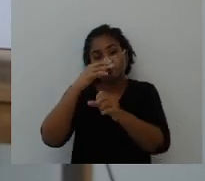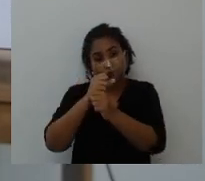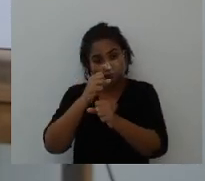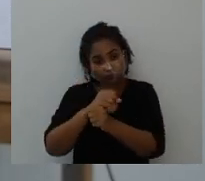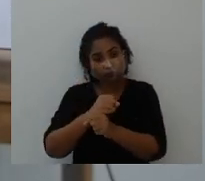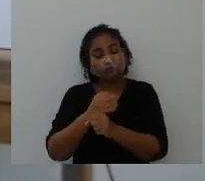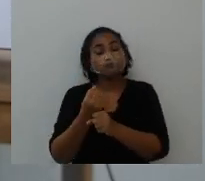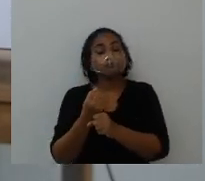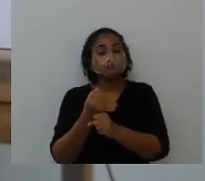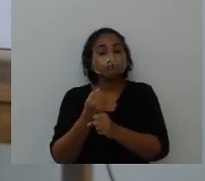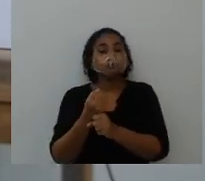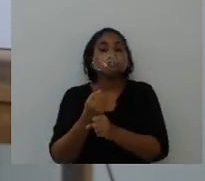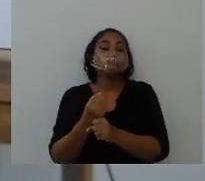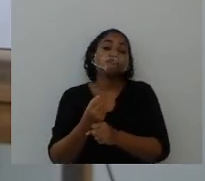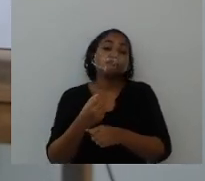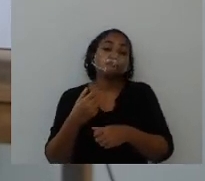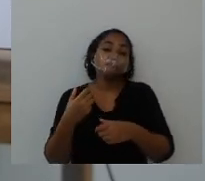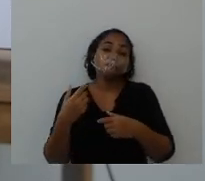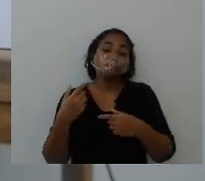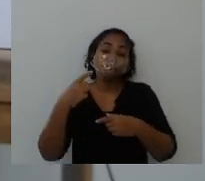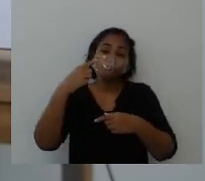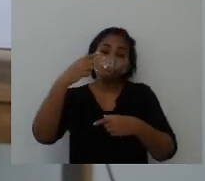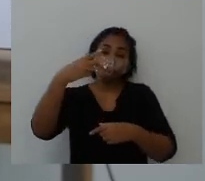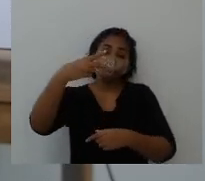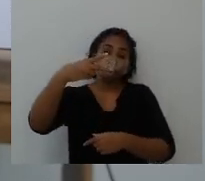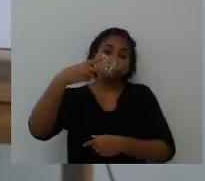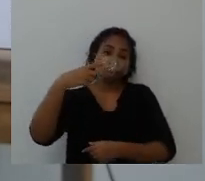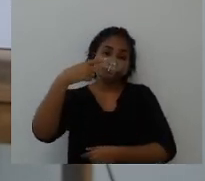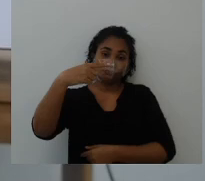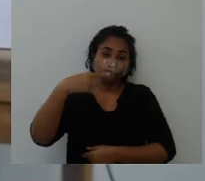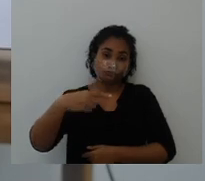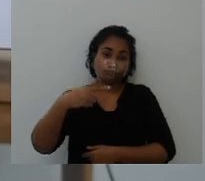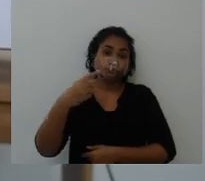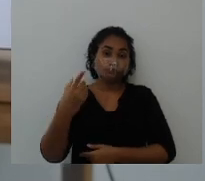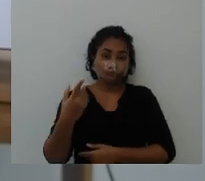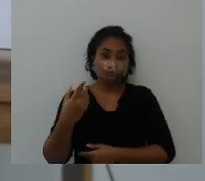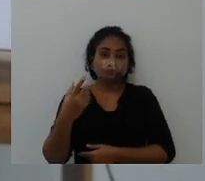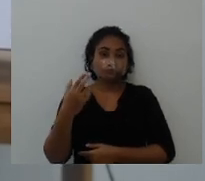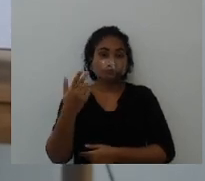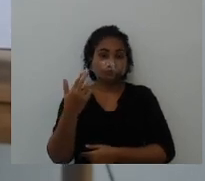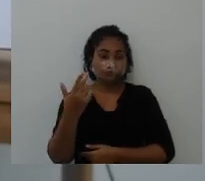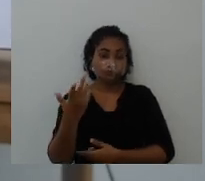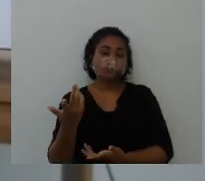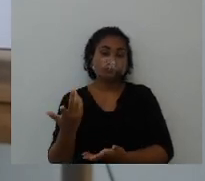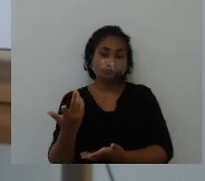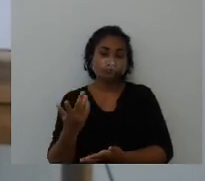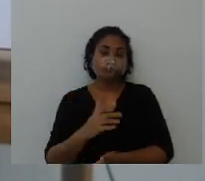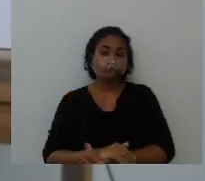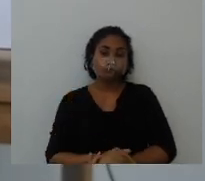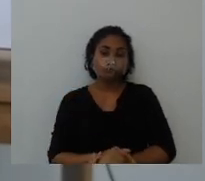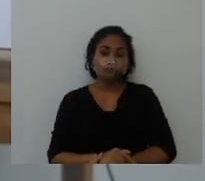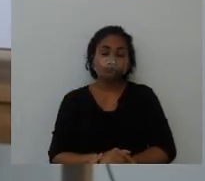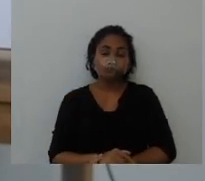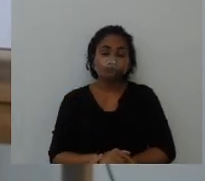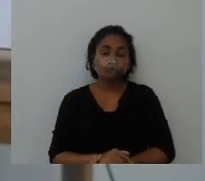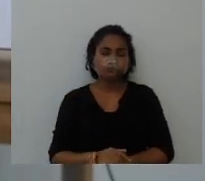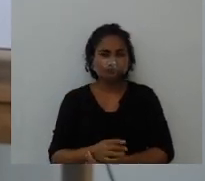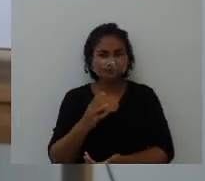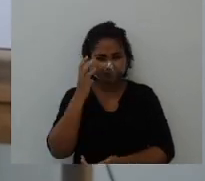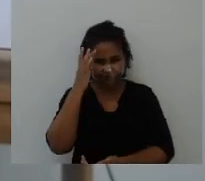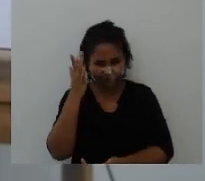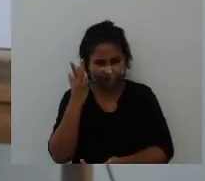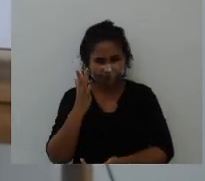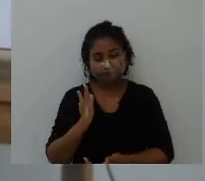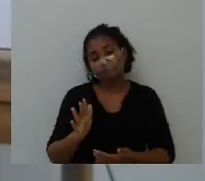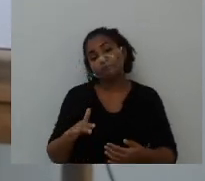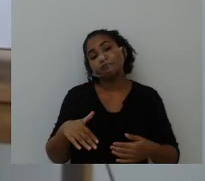força que você apontou para baixo, ele tem que ser igual ao resultado das forças apontado para cima. E aí, não é fácil?